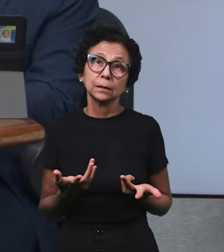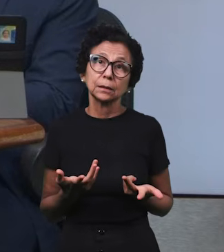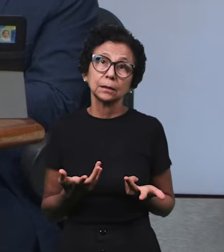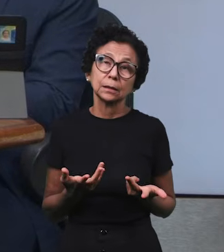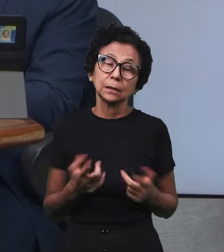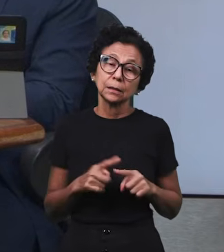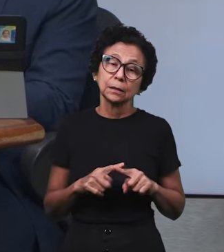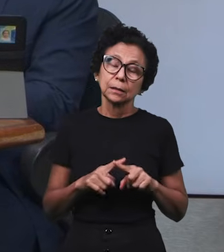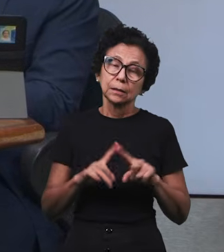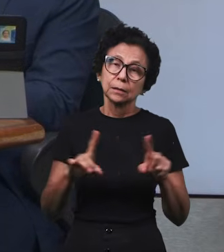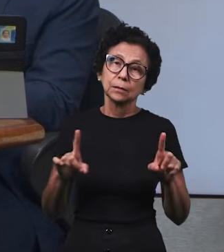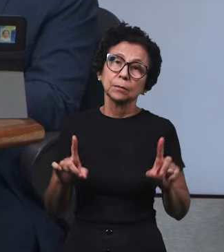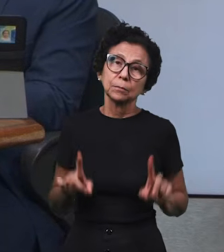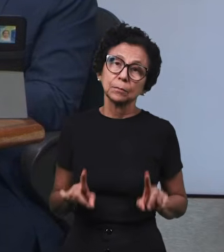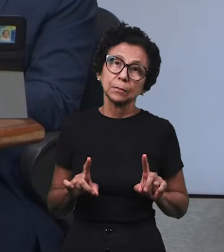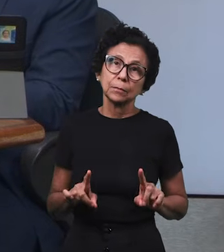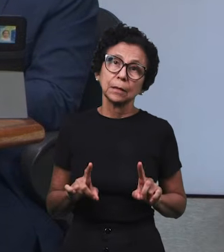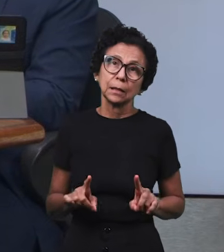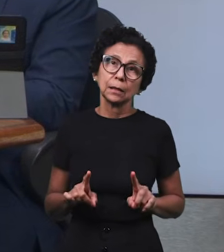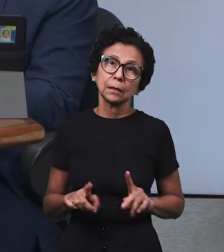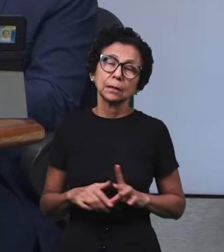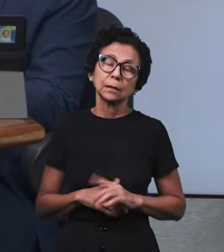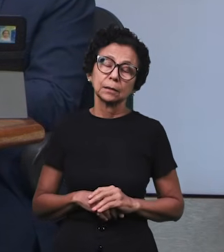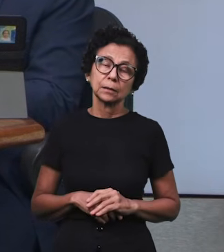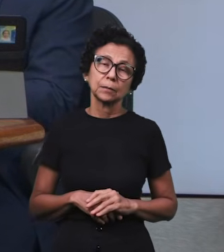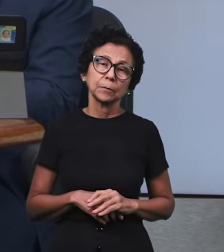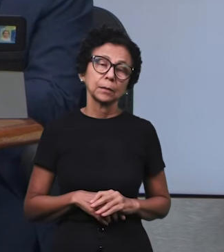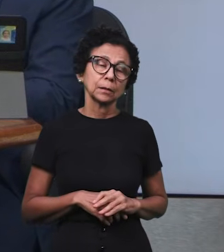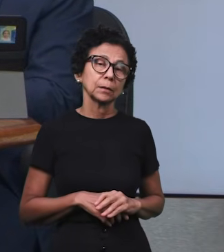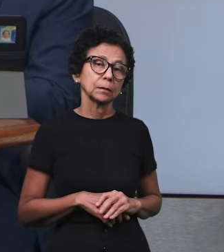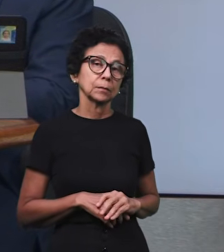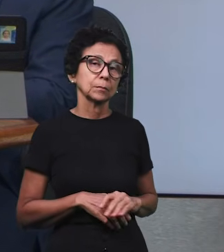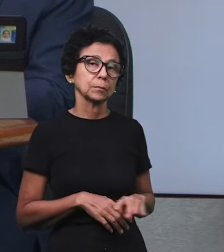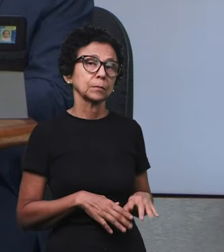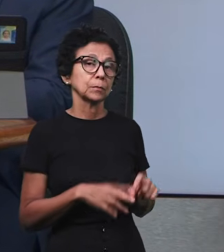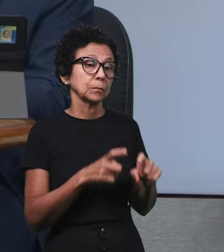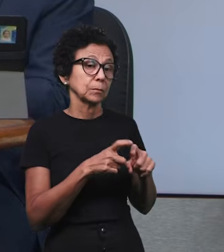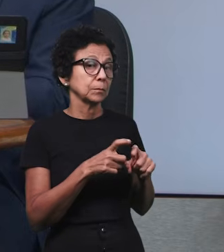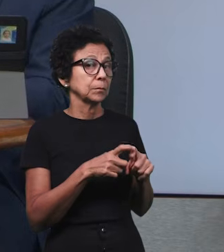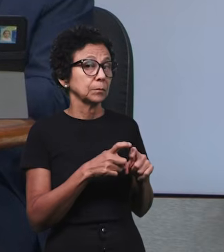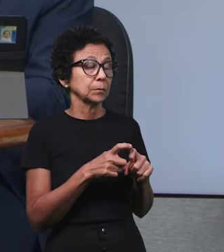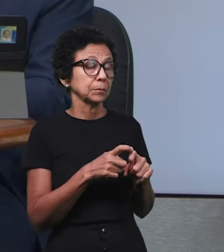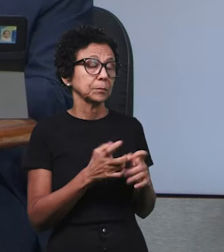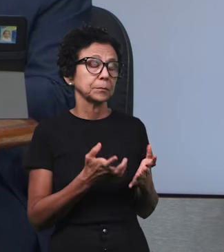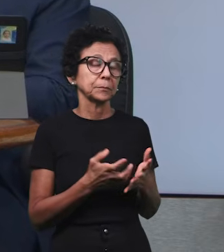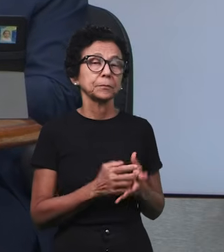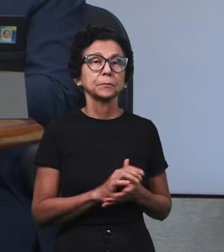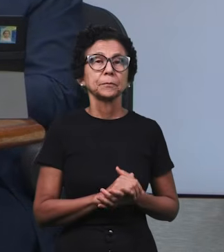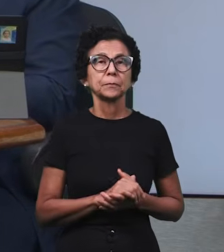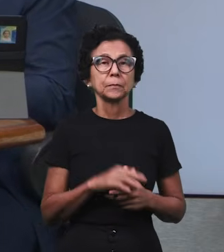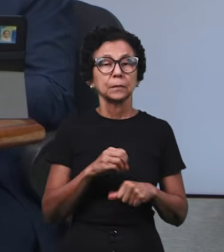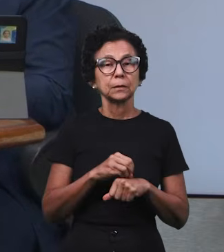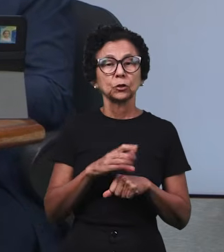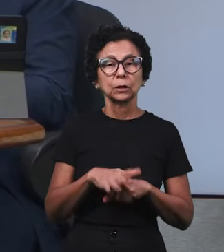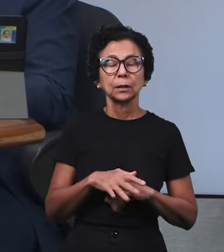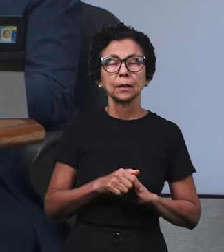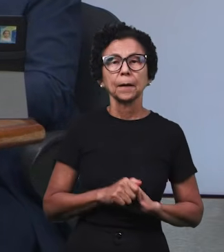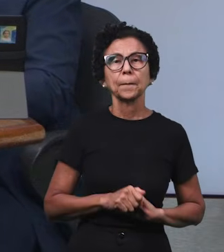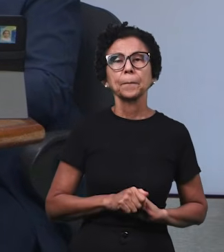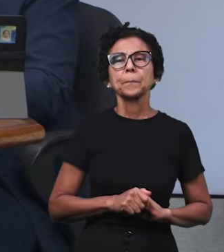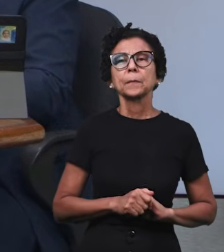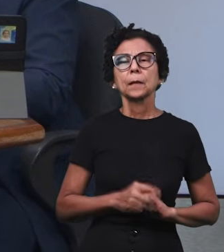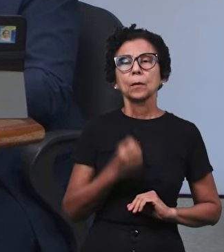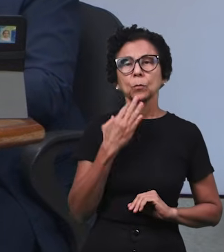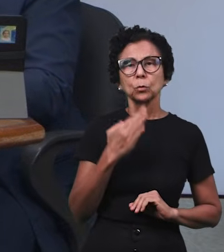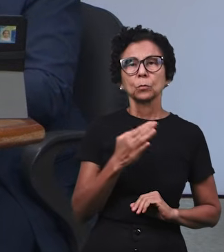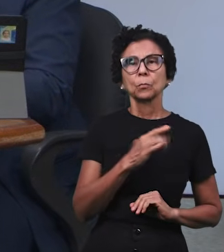mais assertividade dos médicos, né? De indicação ali. E eu não sei se você sabe, mas assim, é até bom que a população tenha acesso a